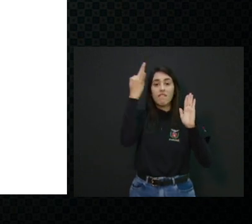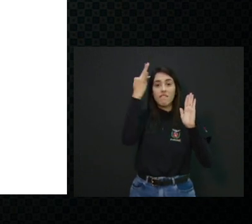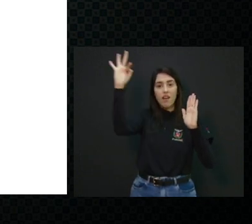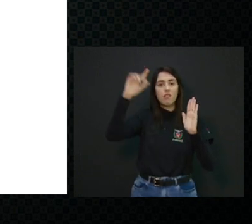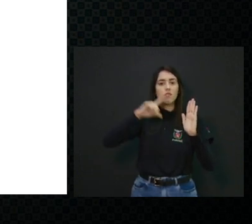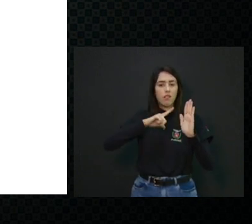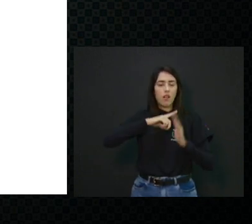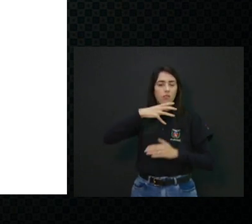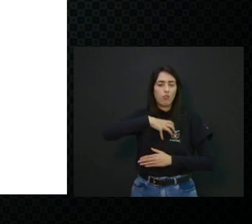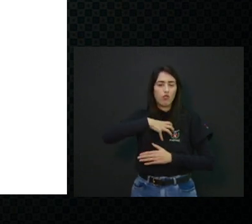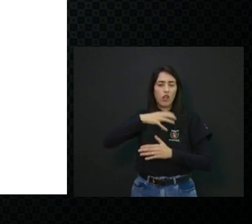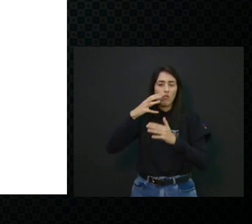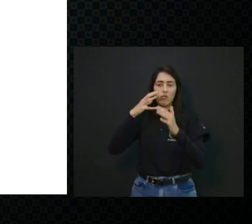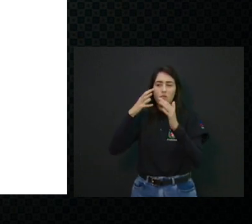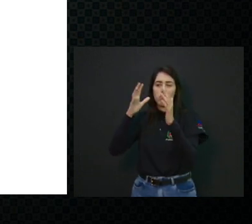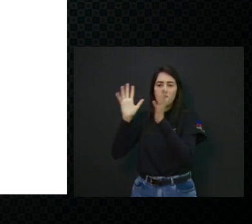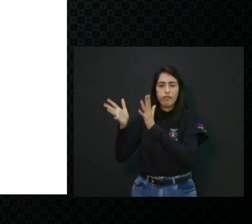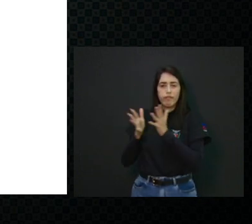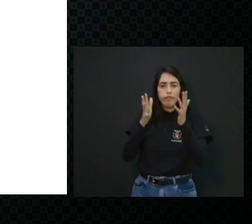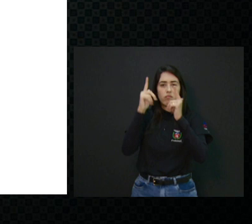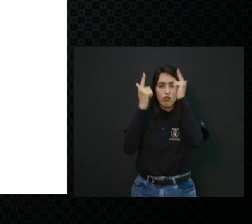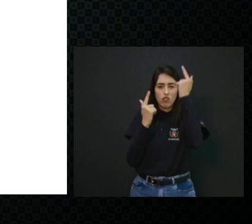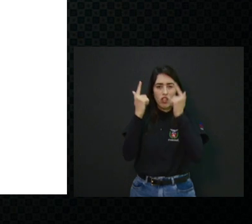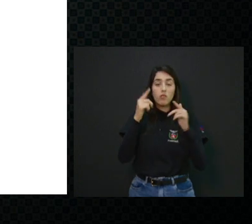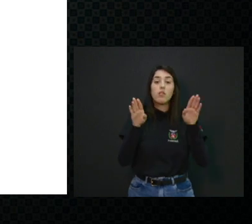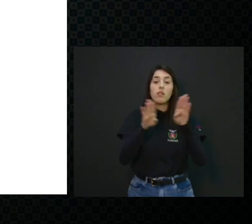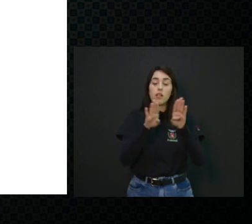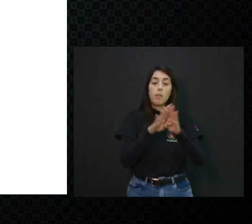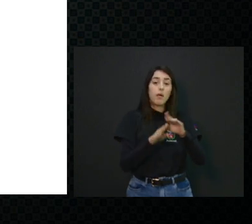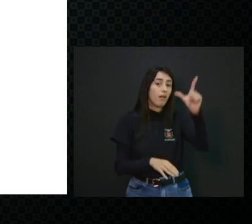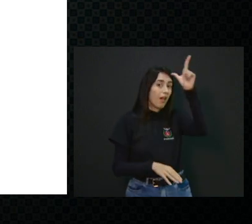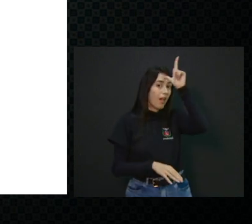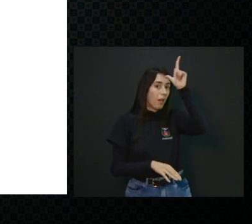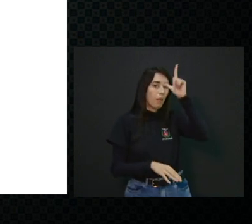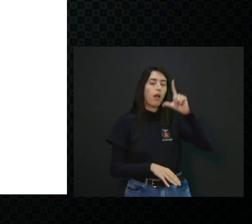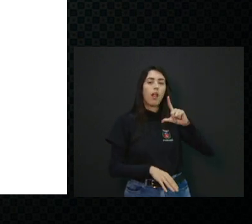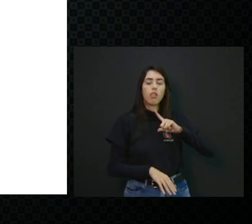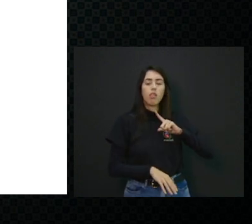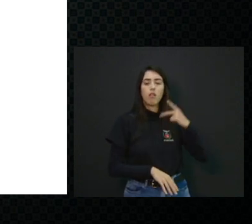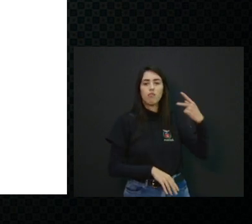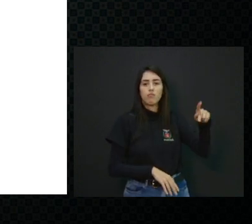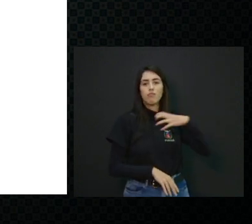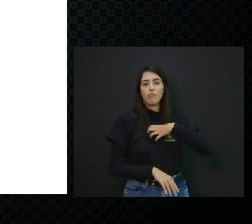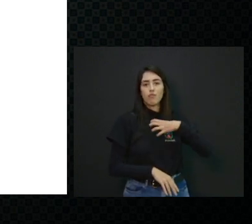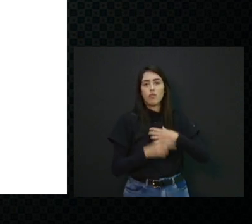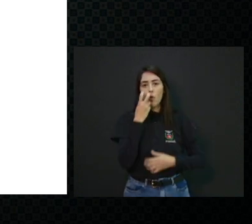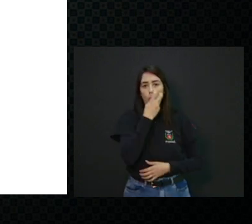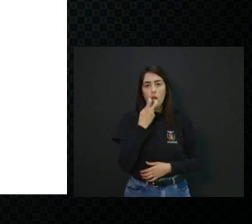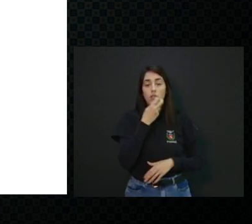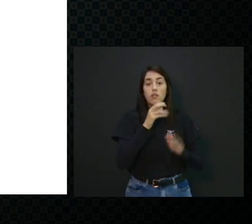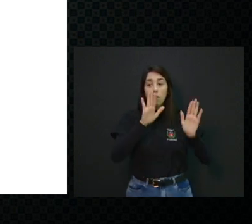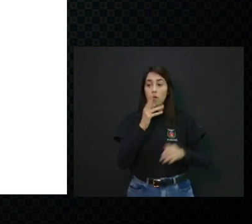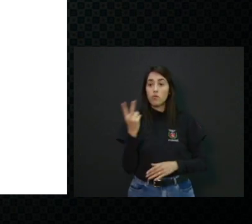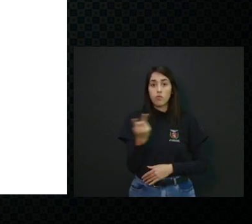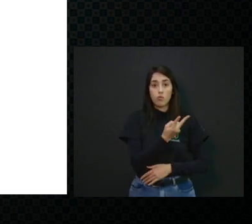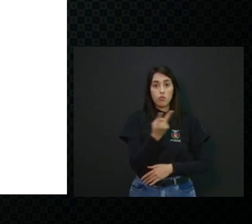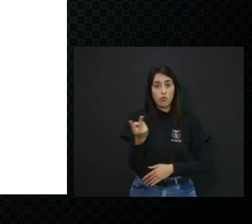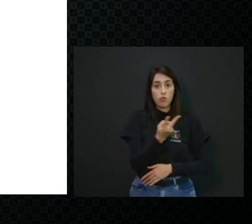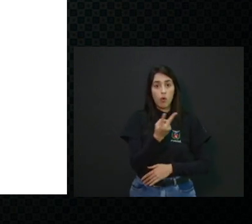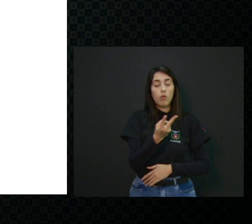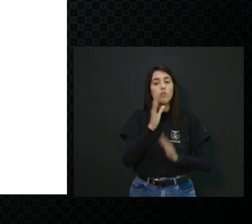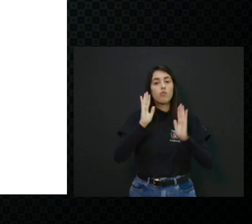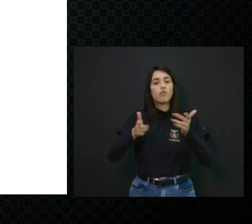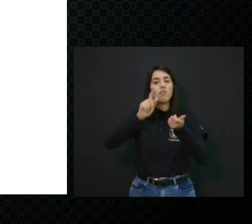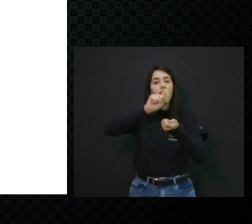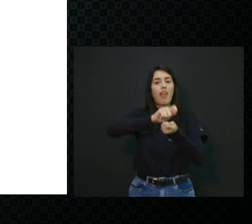gestual e também da Alemanha com o modelo de oralização. Mas esses dois modelos, eles foram